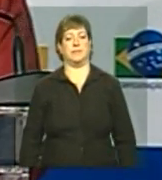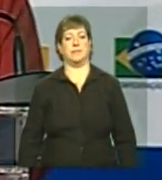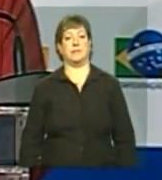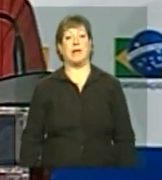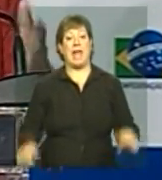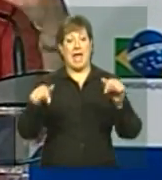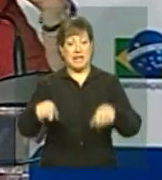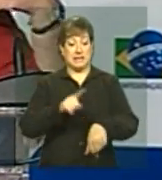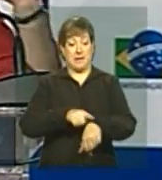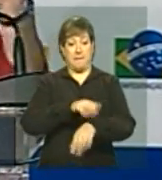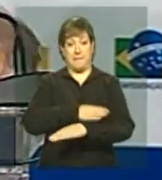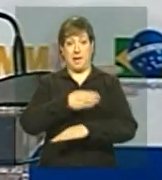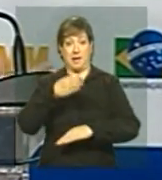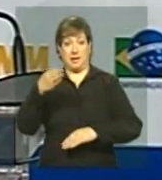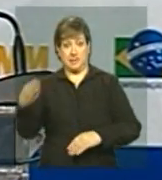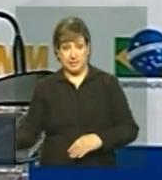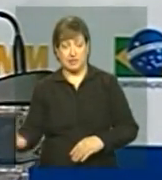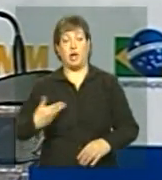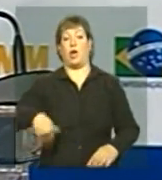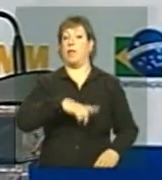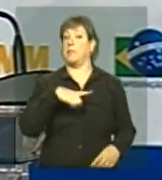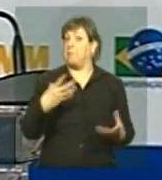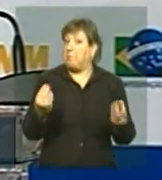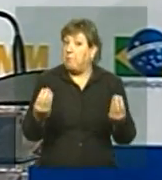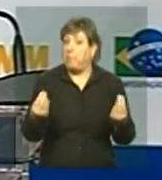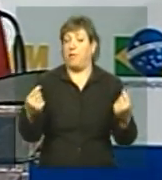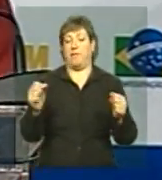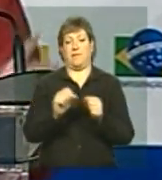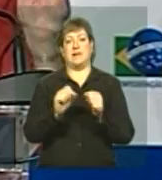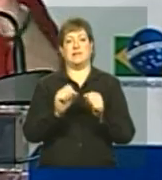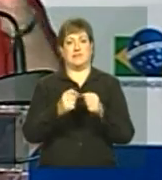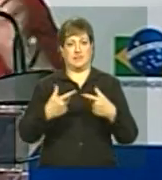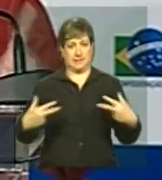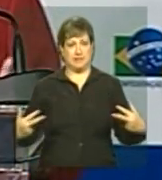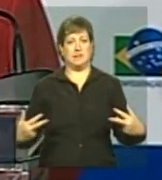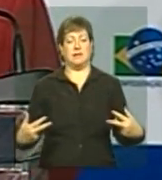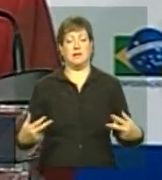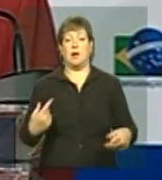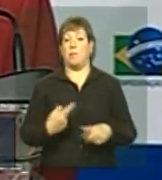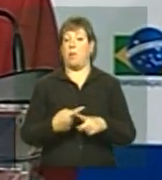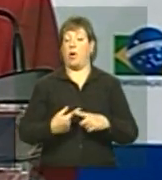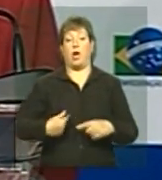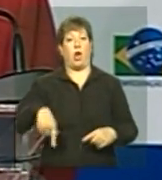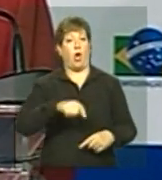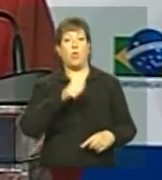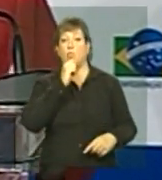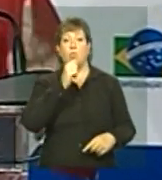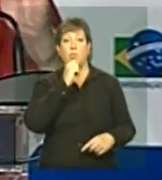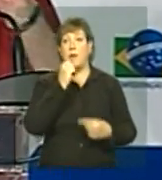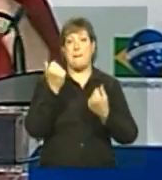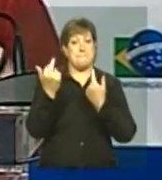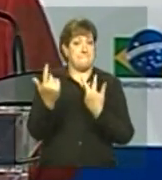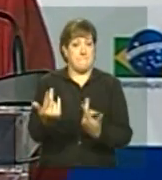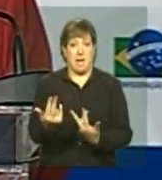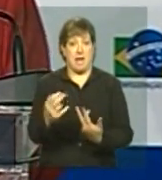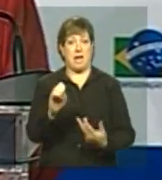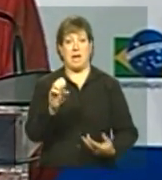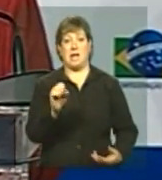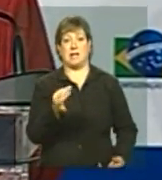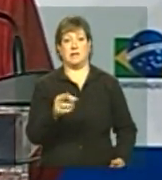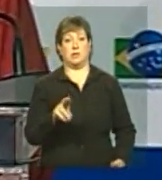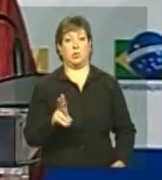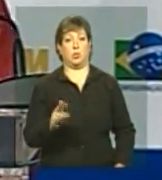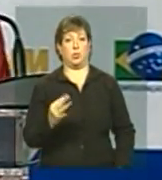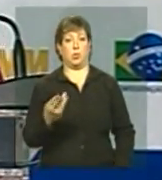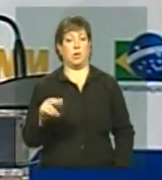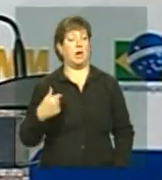Nesse período, nós temos muito o que fazer, porque nós não temos a mesma estrutura. Nós não